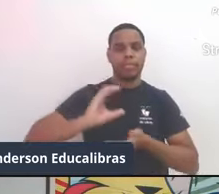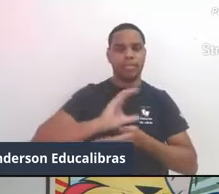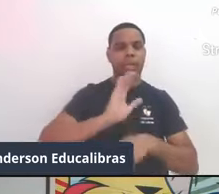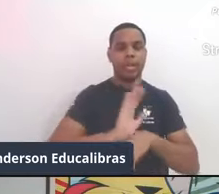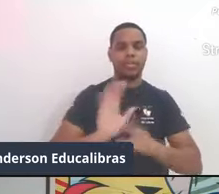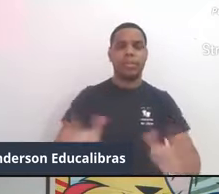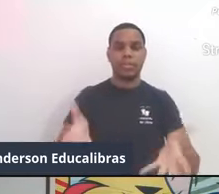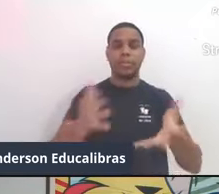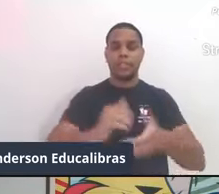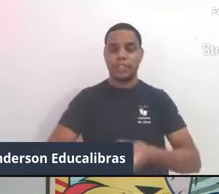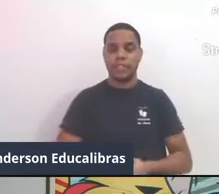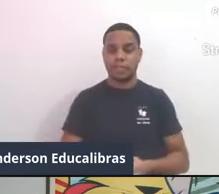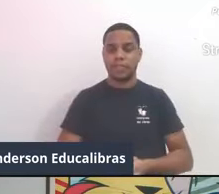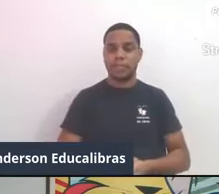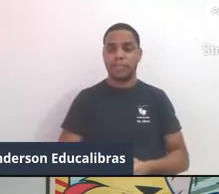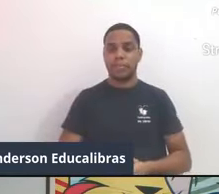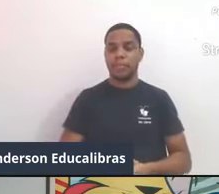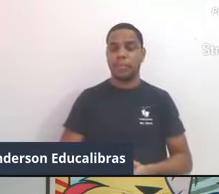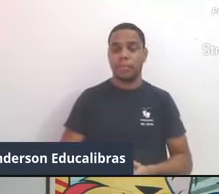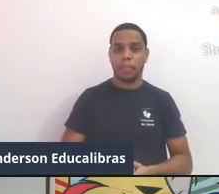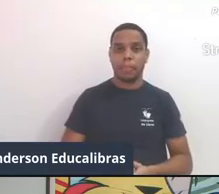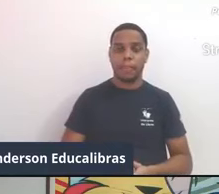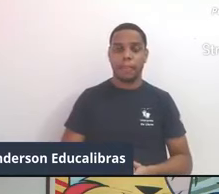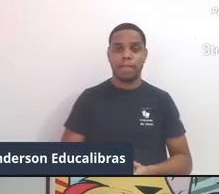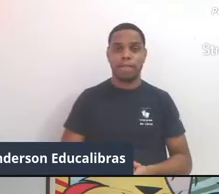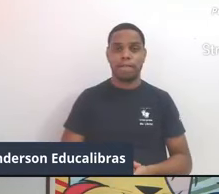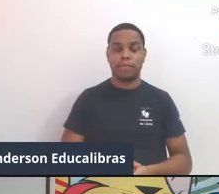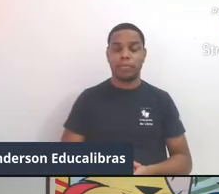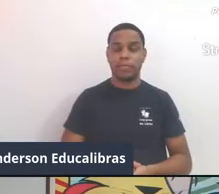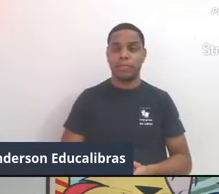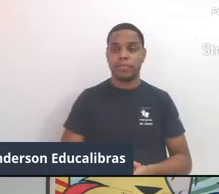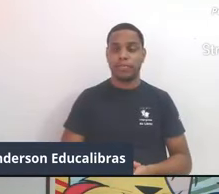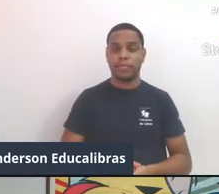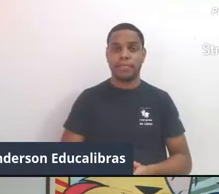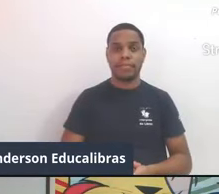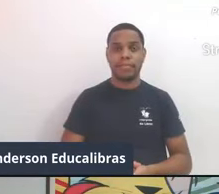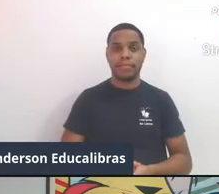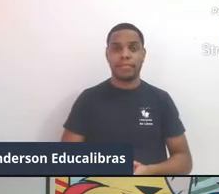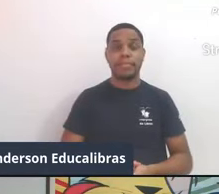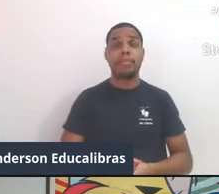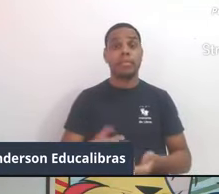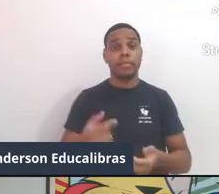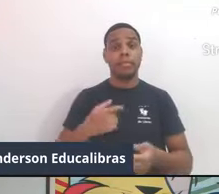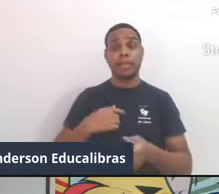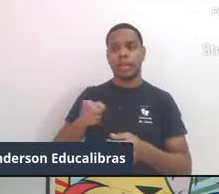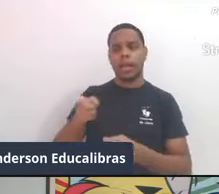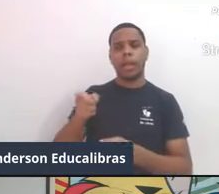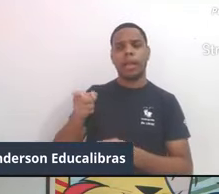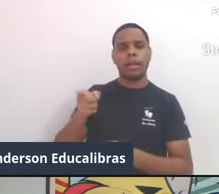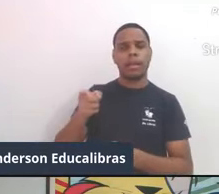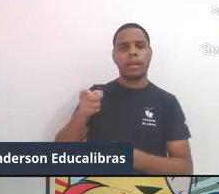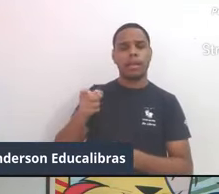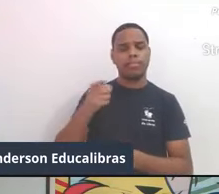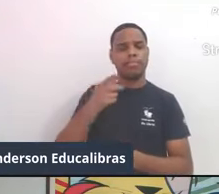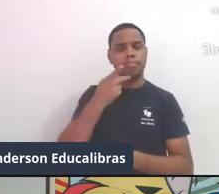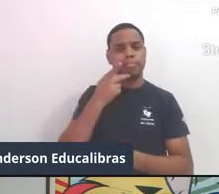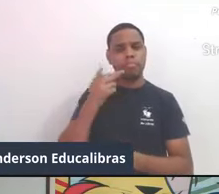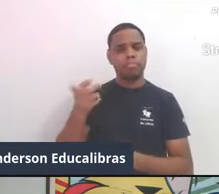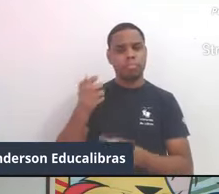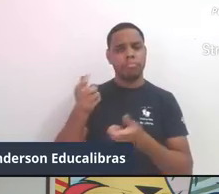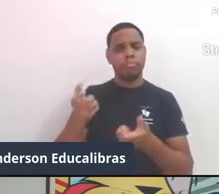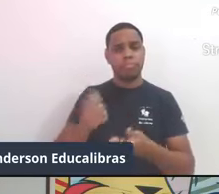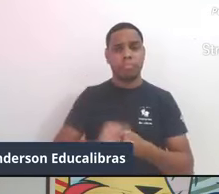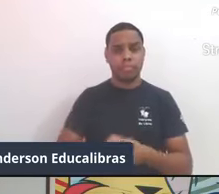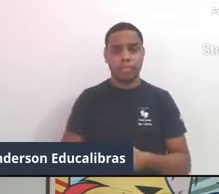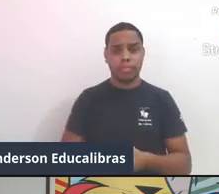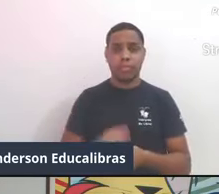Quero conversar com vocês, que a gente bateu aquele papo no dia, né? Porque essa é uma posição, uma